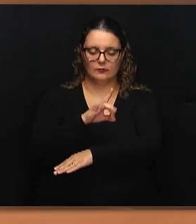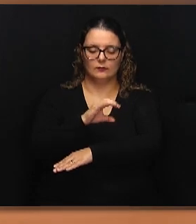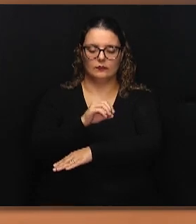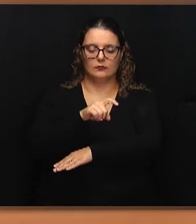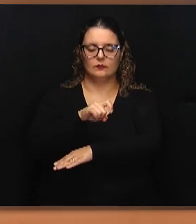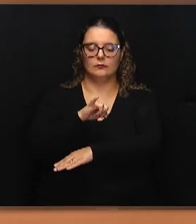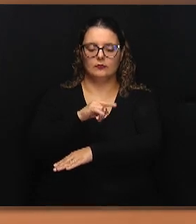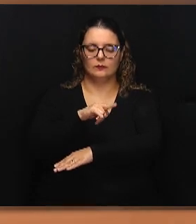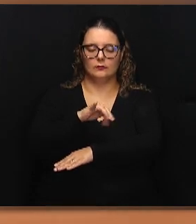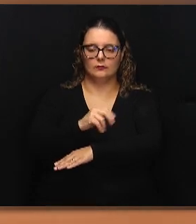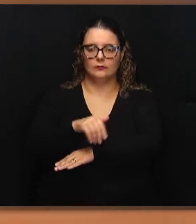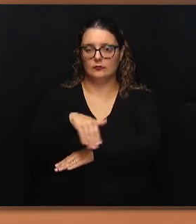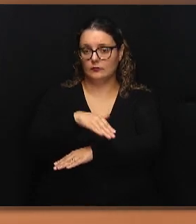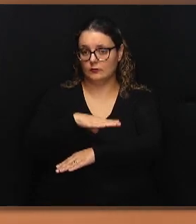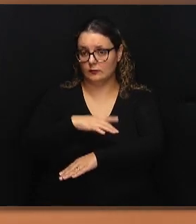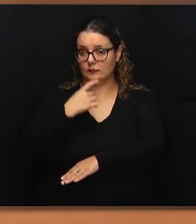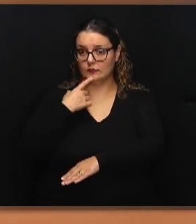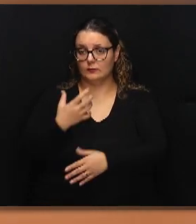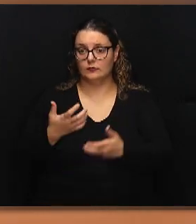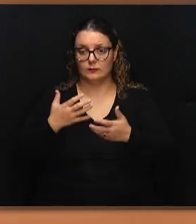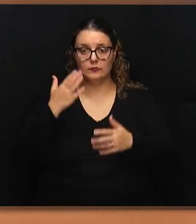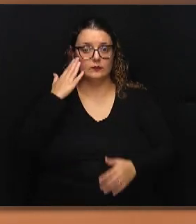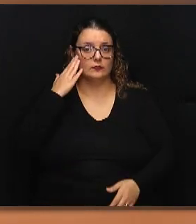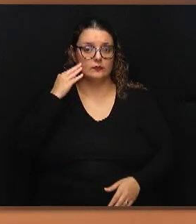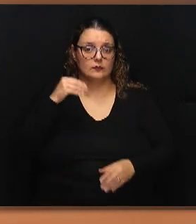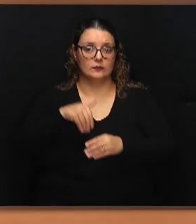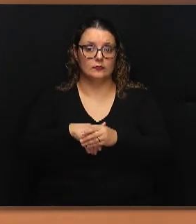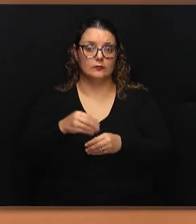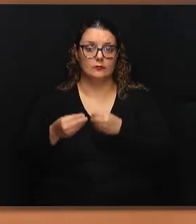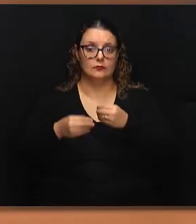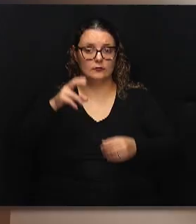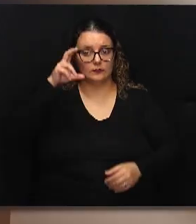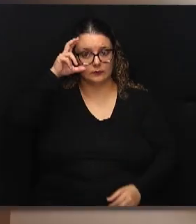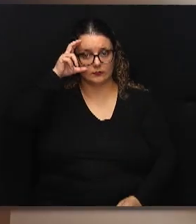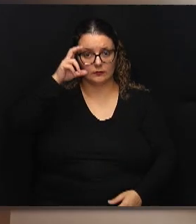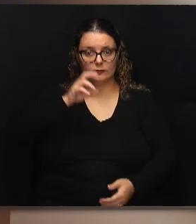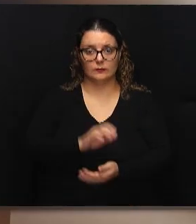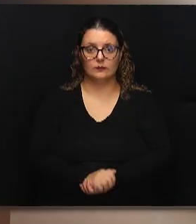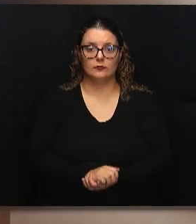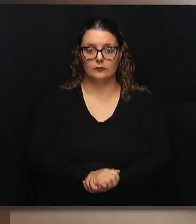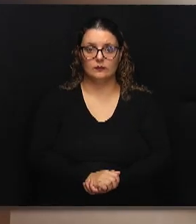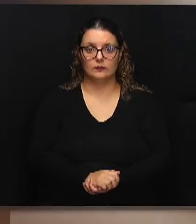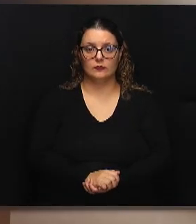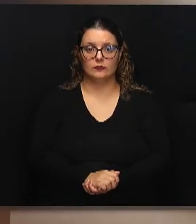de Campinas. Eu gostaria de saber como vota o vereador Carlinhos Camelô.